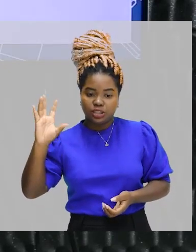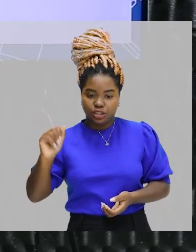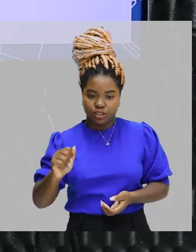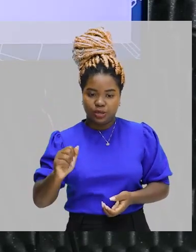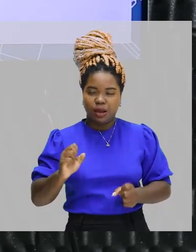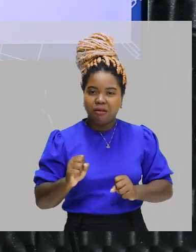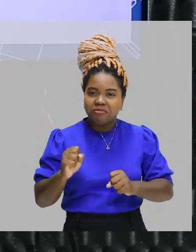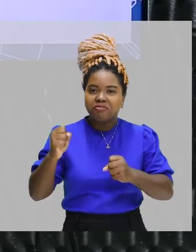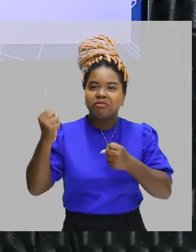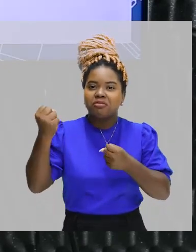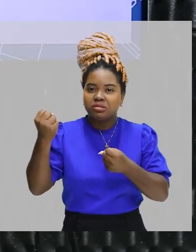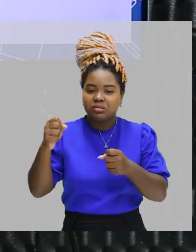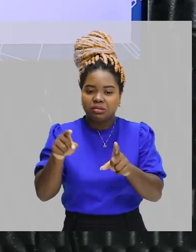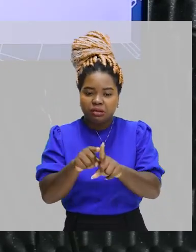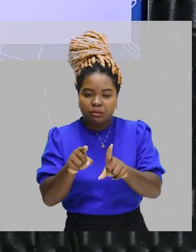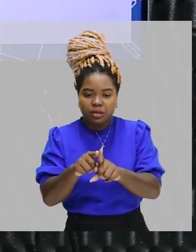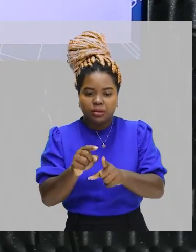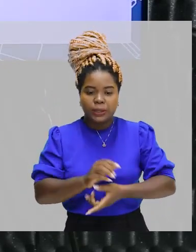A força